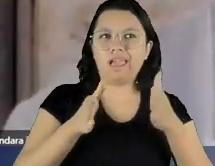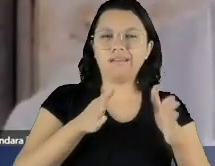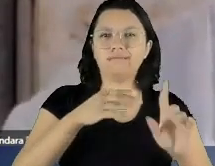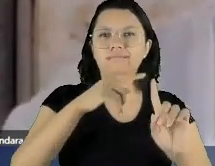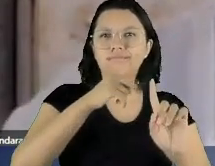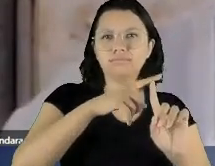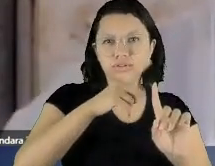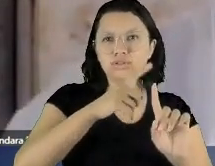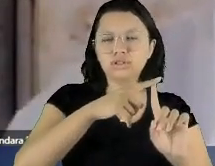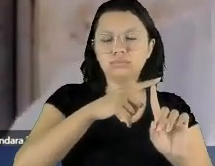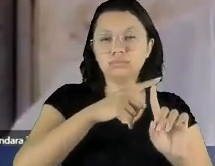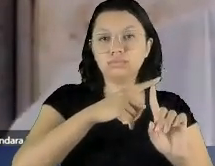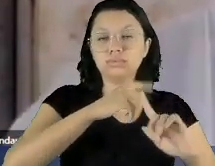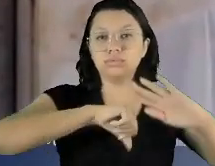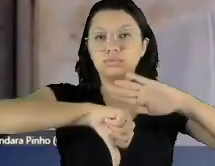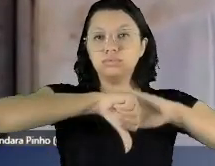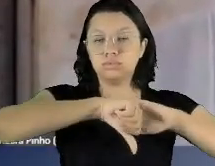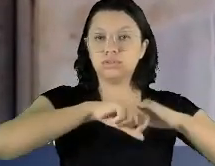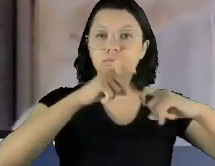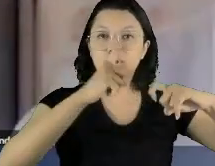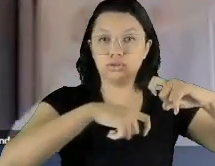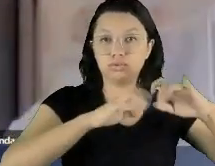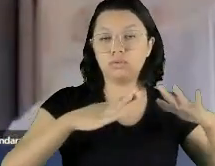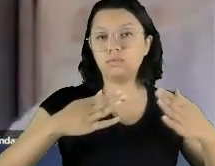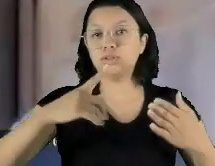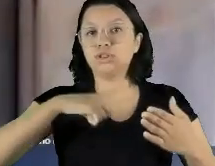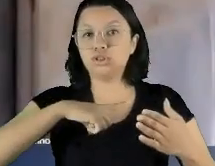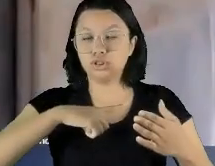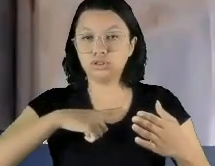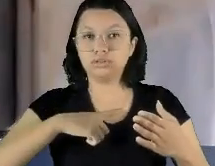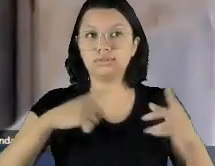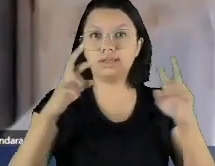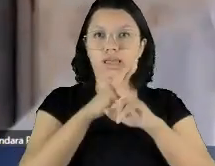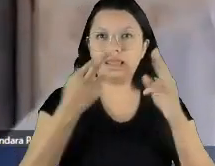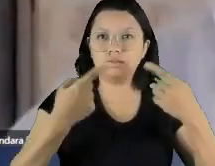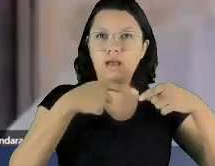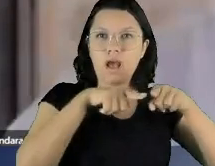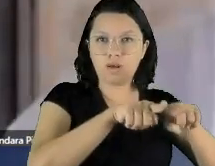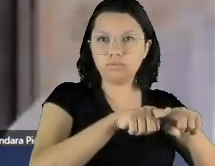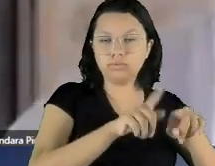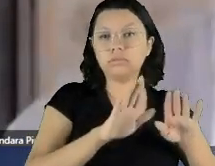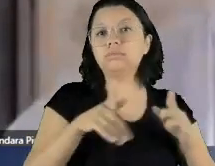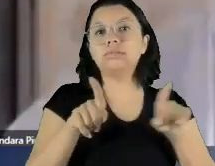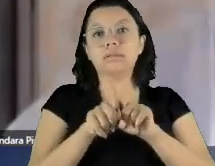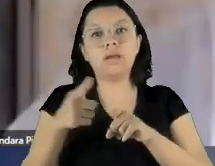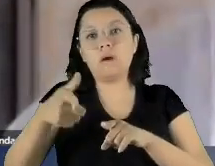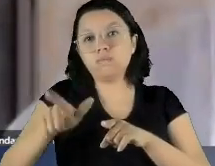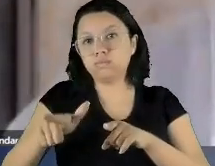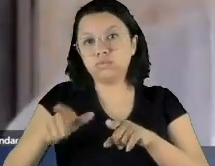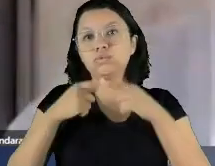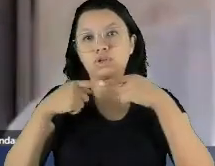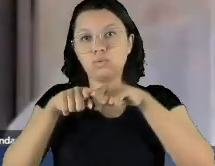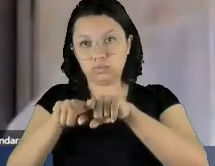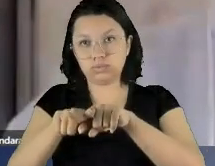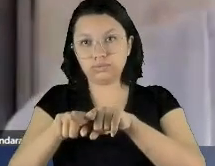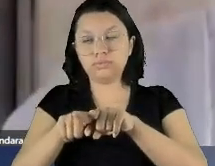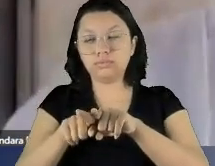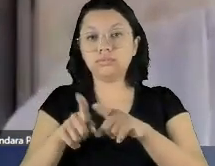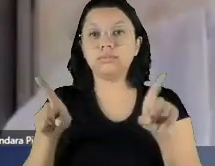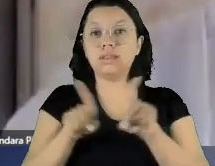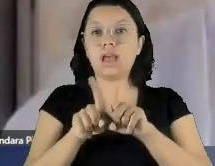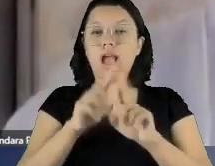estupro, quando havia a questão da conjunção, quando não havia a conjunção carnal, e a importunação